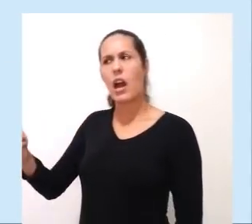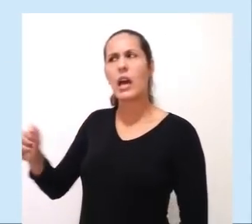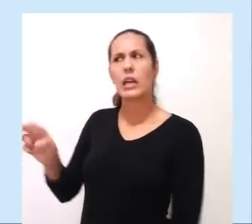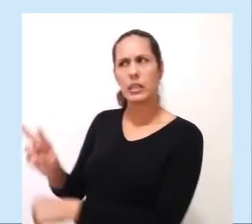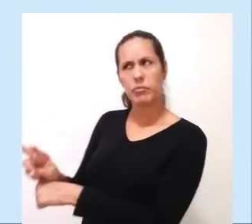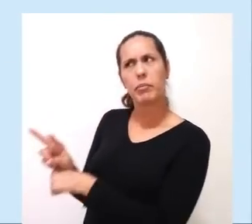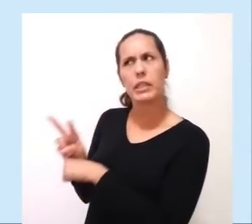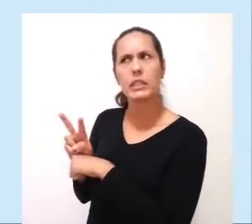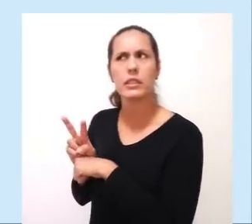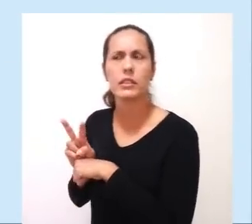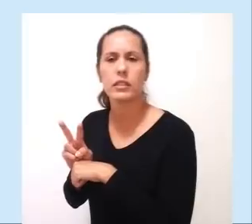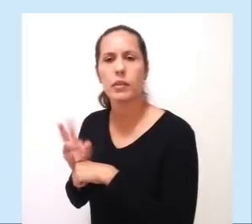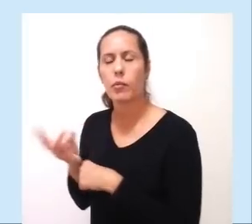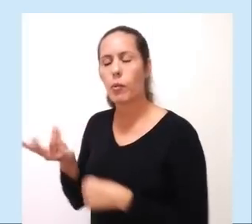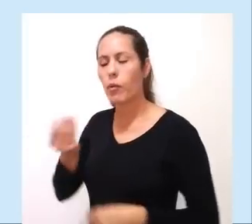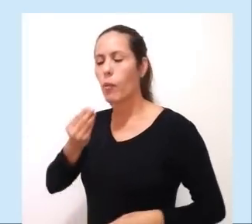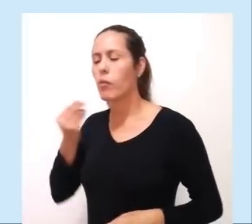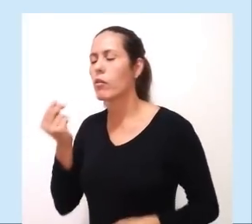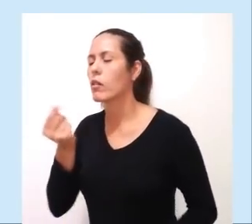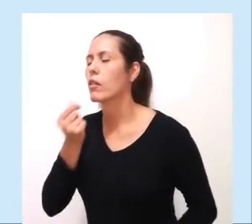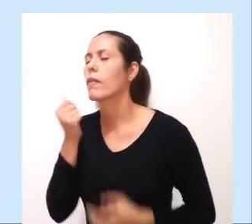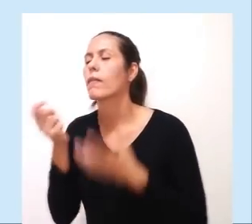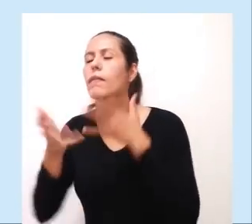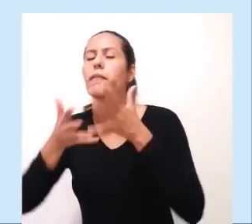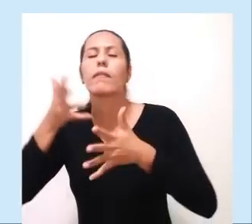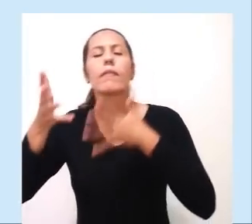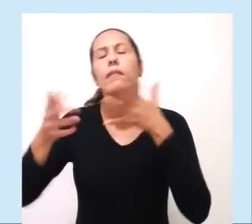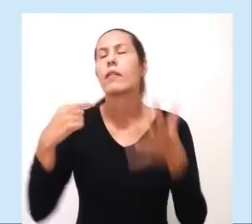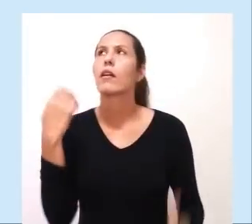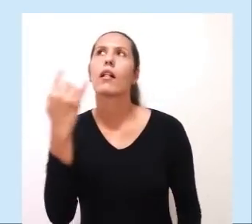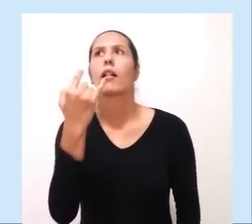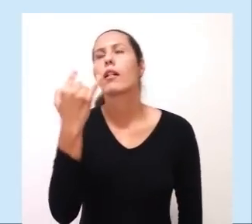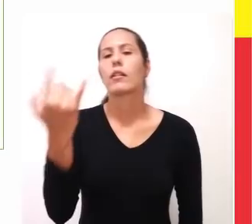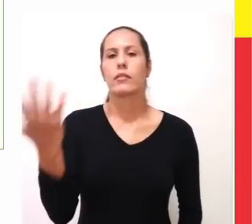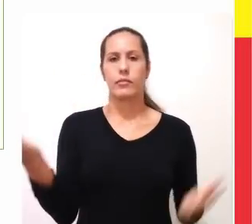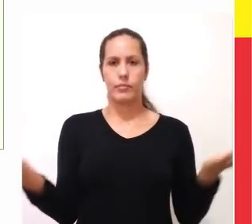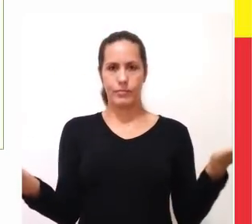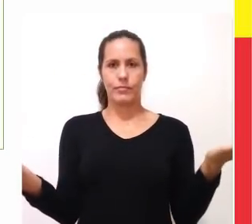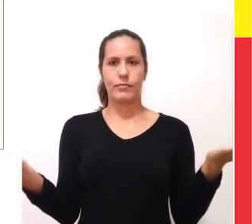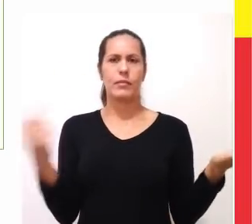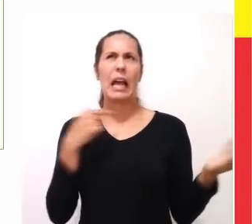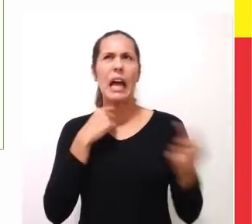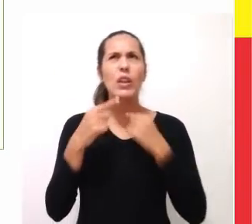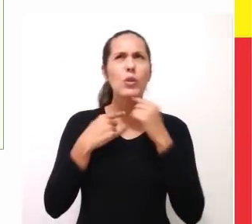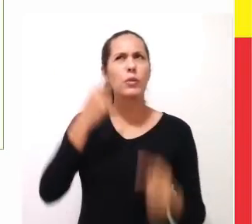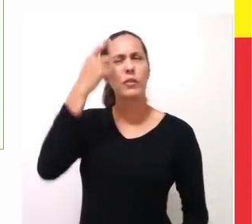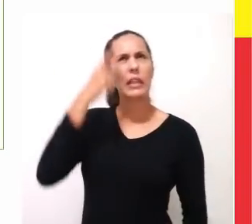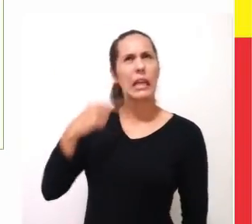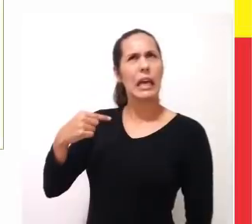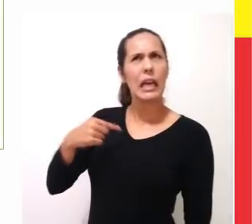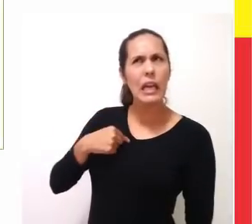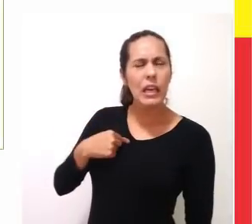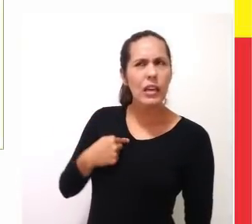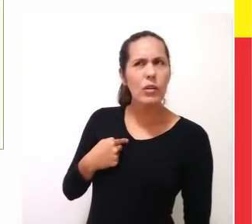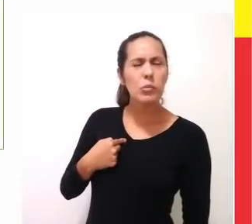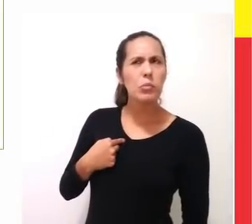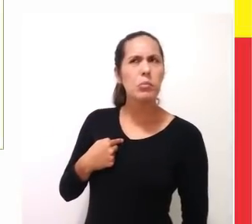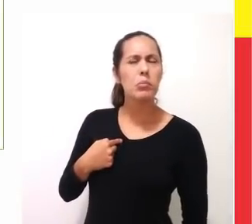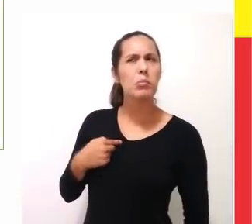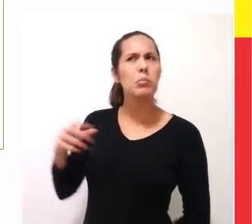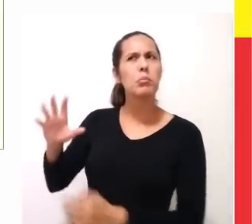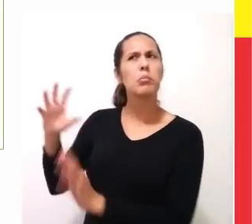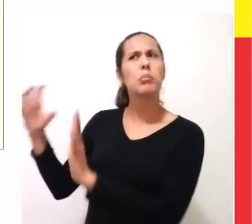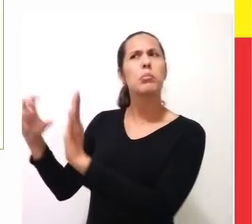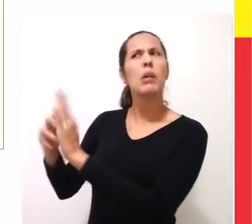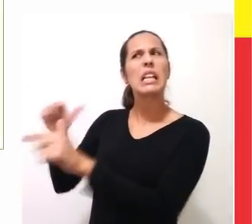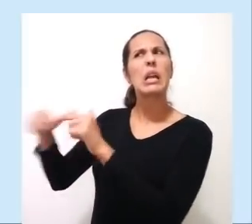qual o sentido que ele terá, certo? E a dúvida, seria eu o ideal para o cargo?